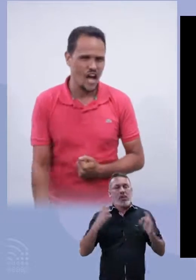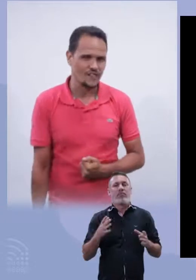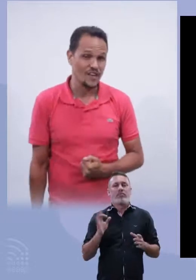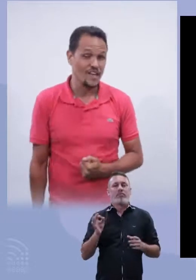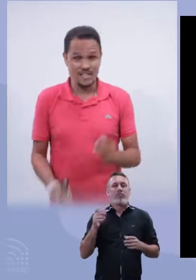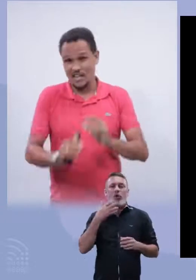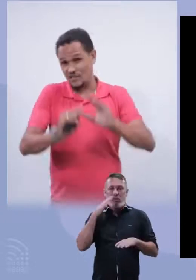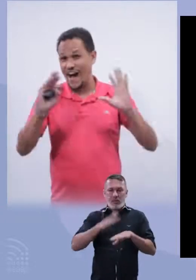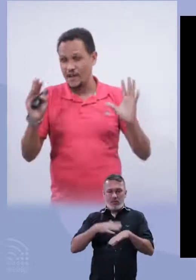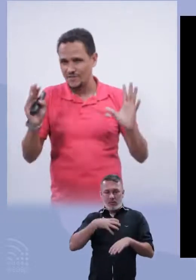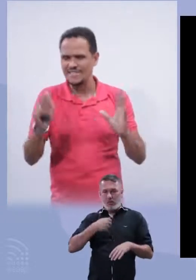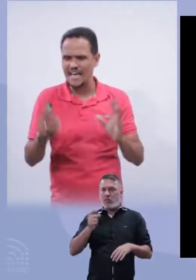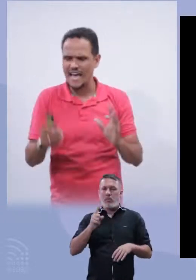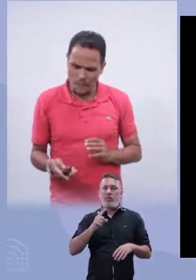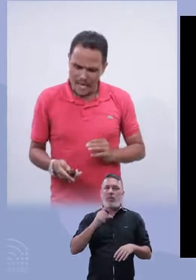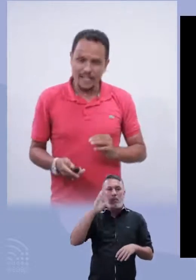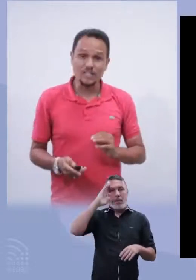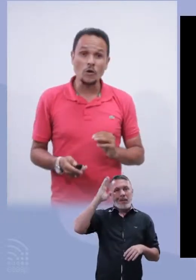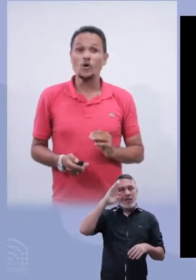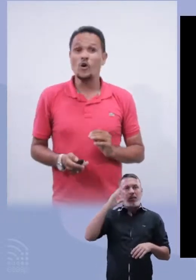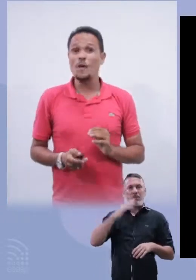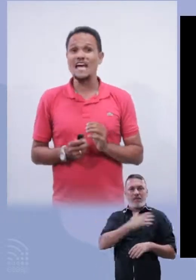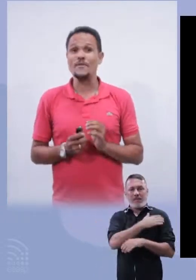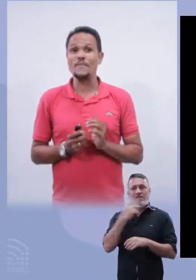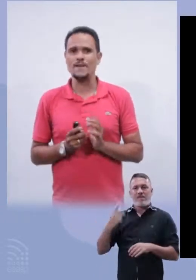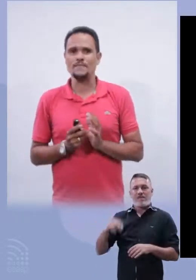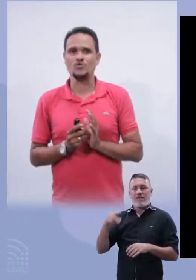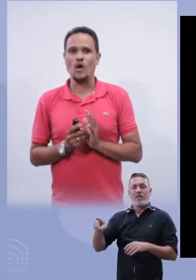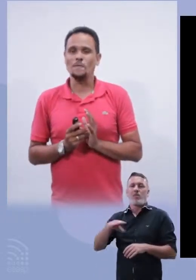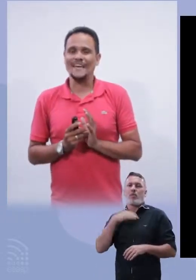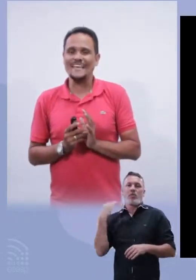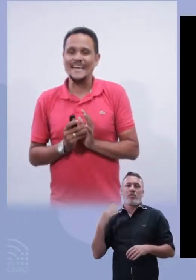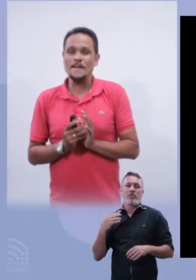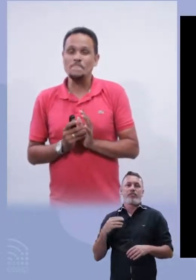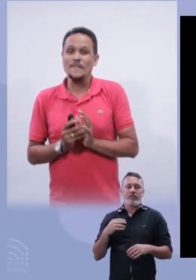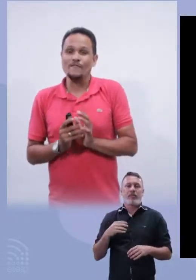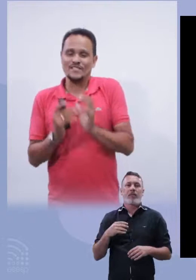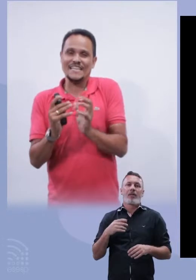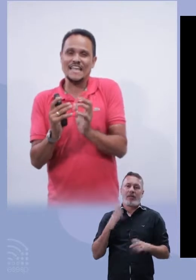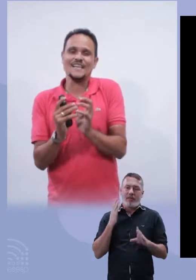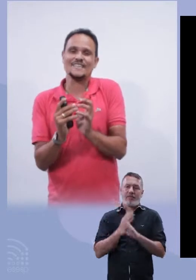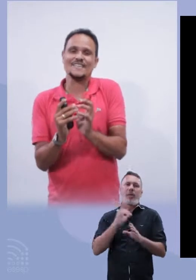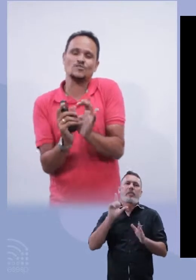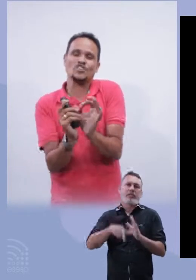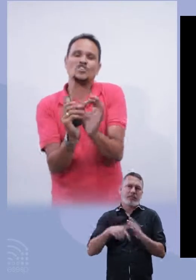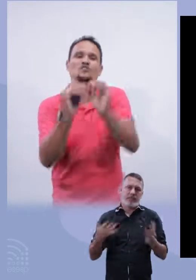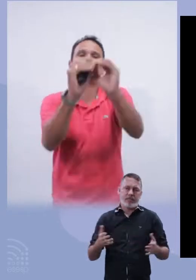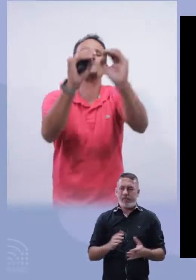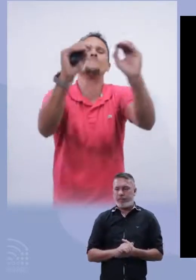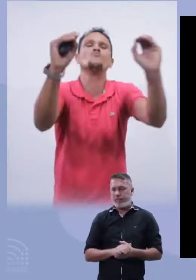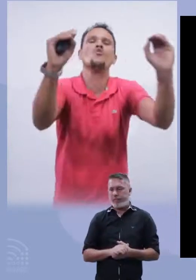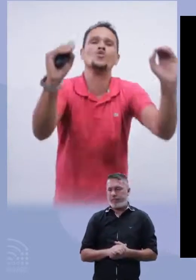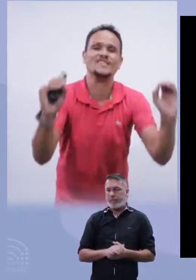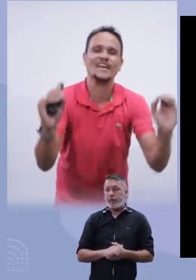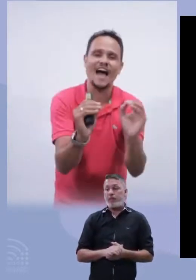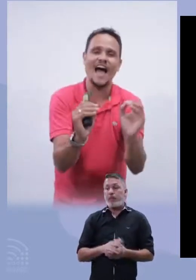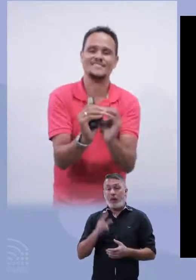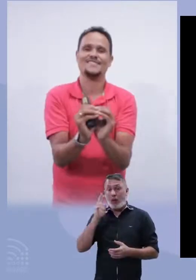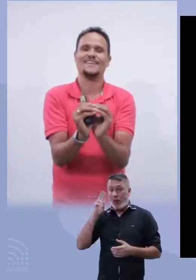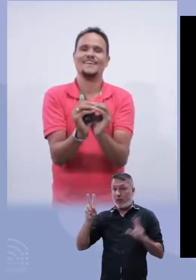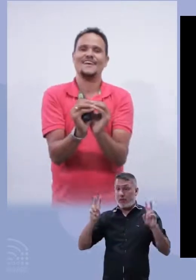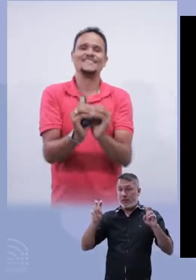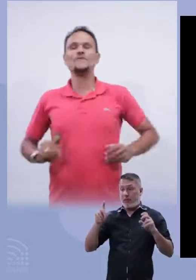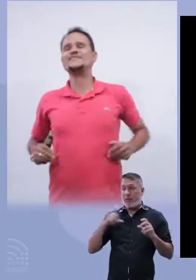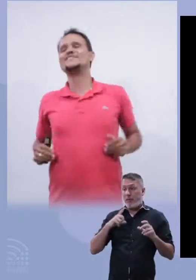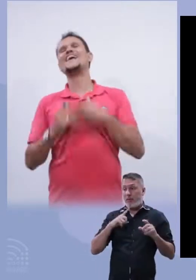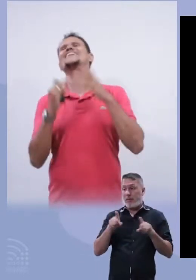Vladimir Herzog, entre vários exemplos. Então, observe bem, pessoal, que você tem que prestar atenção em tipo de